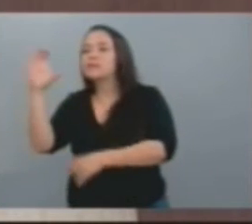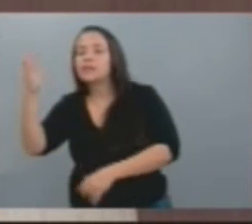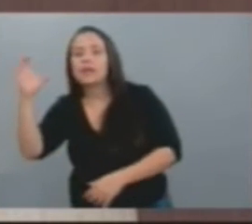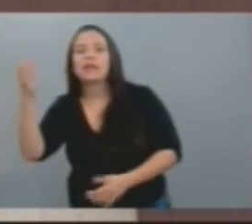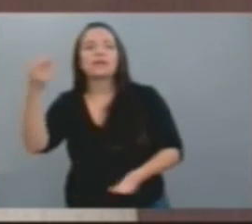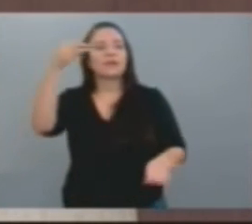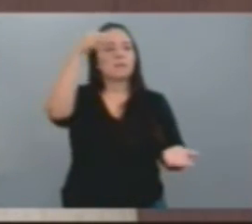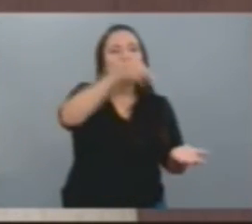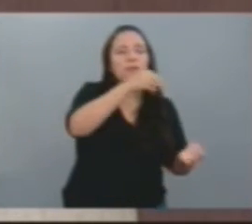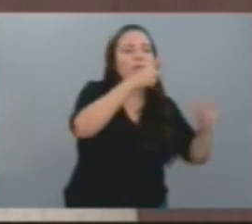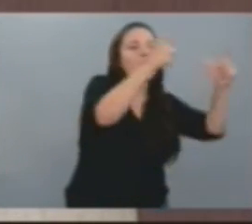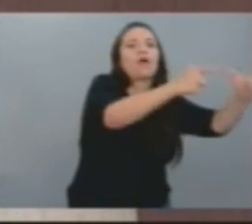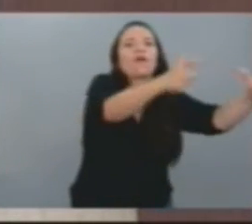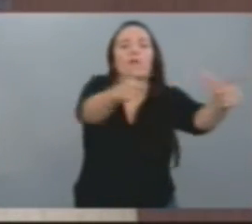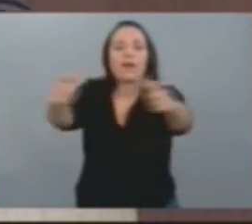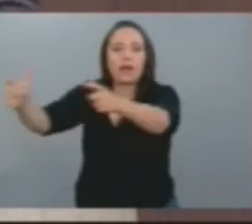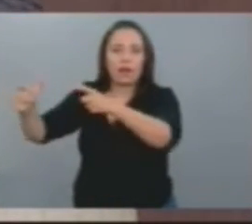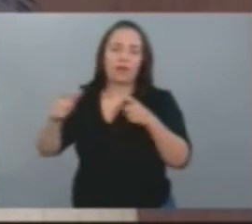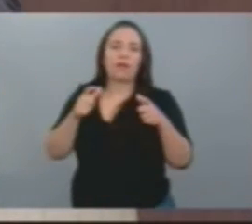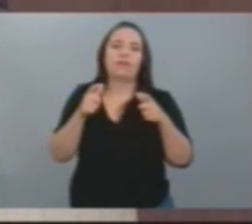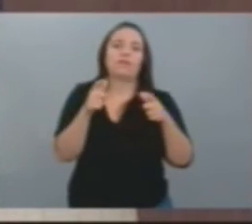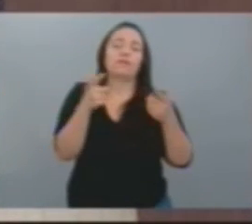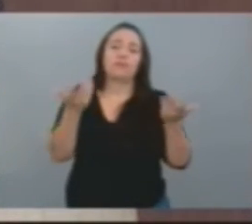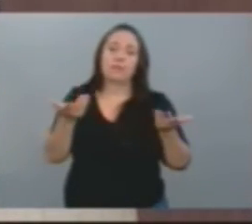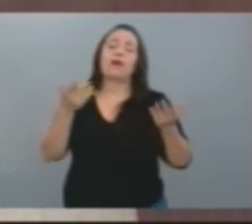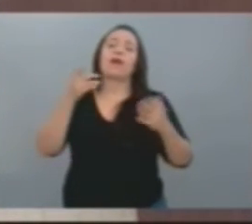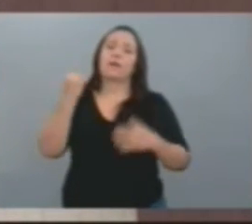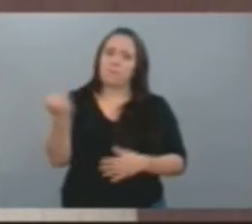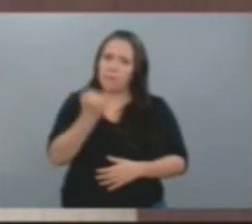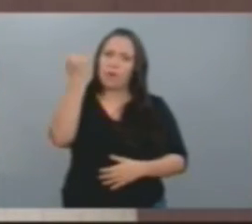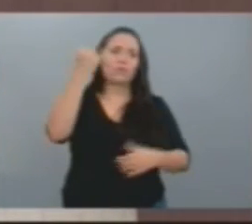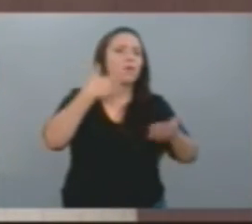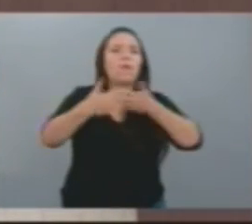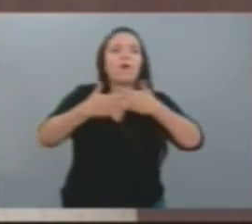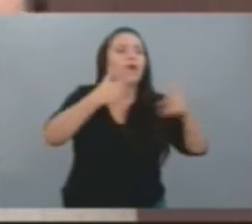na biblioteca. Por isso os ambientes de aprendizagem são tão importantes.